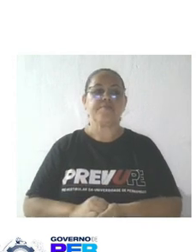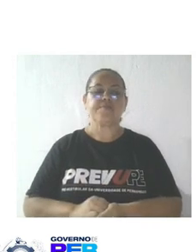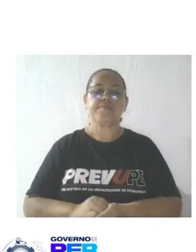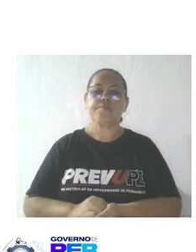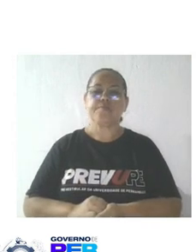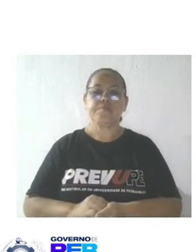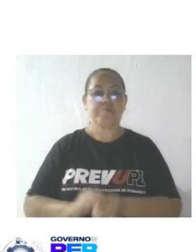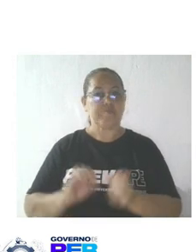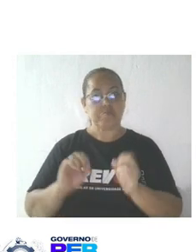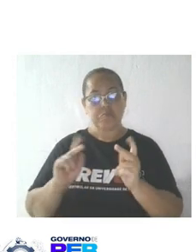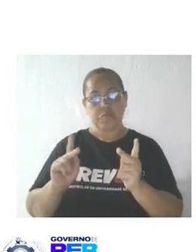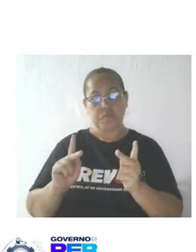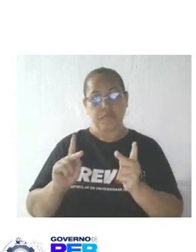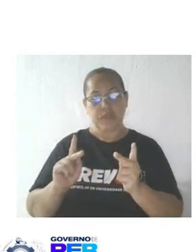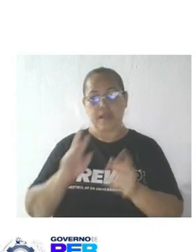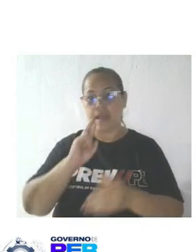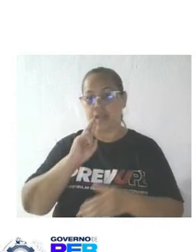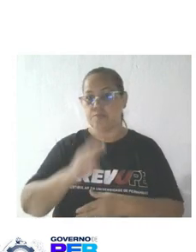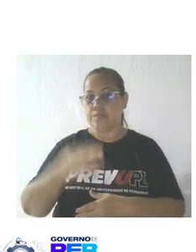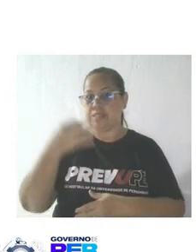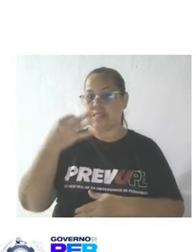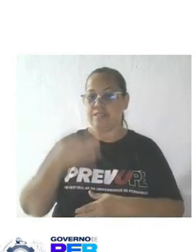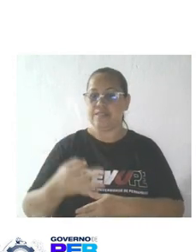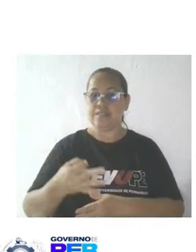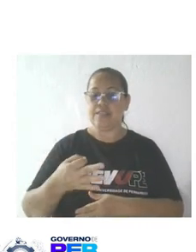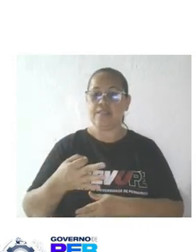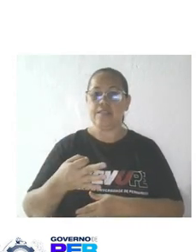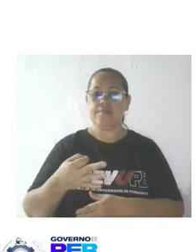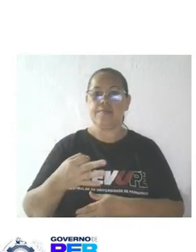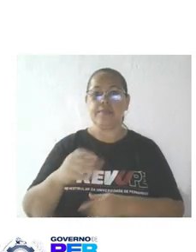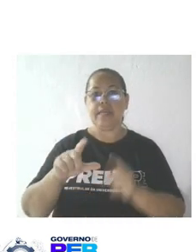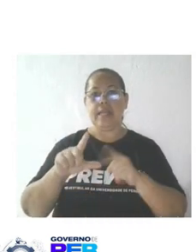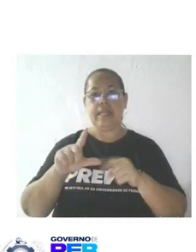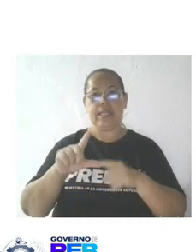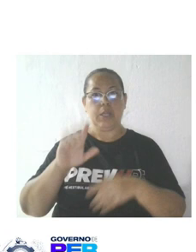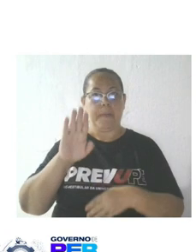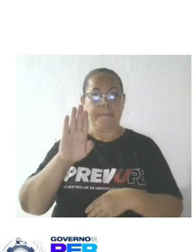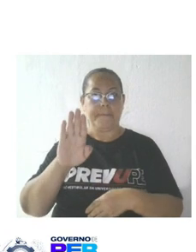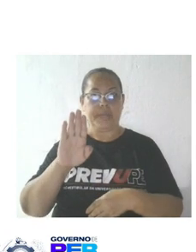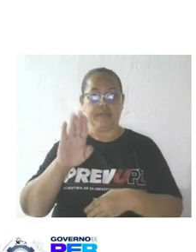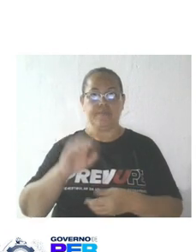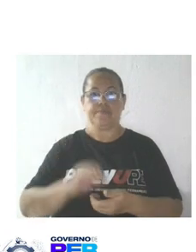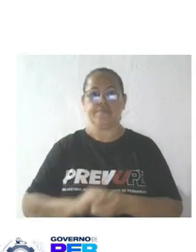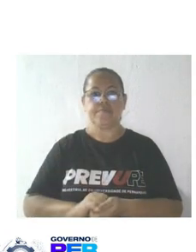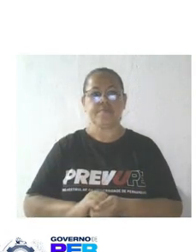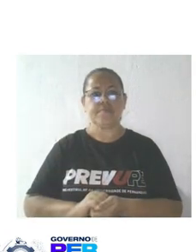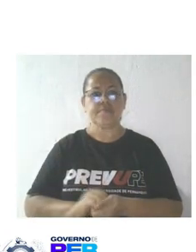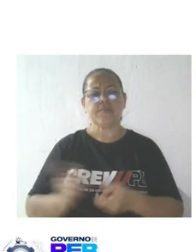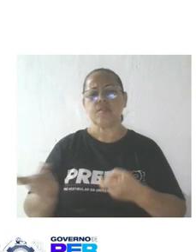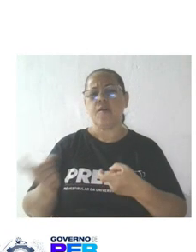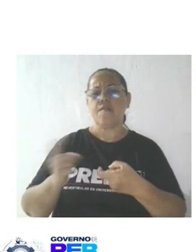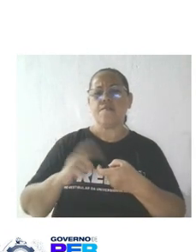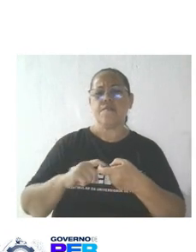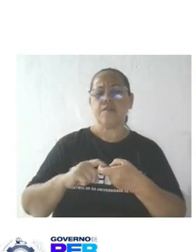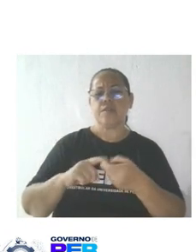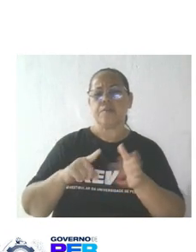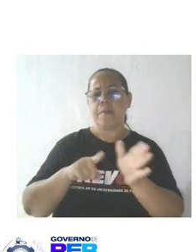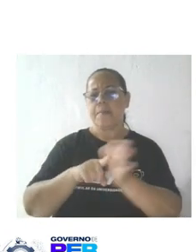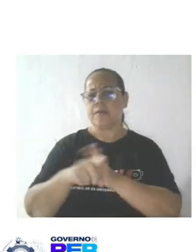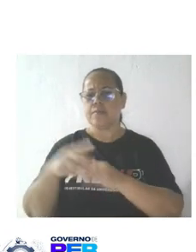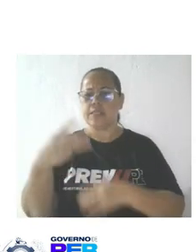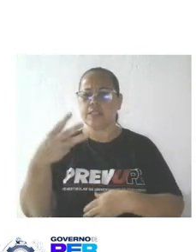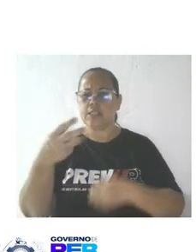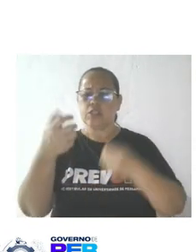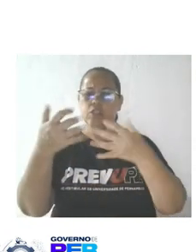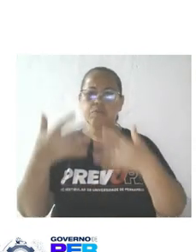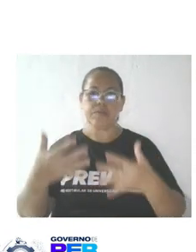Tranquilo, pessoal? Então, o gabarito aí da nossa questão 2 seria a letra B, tá? Voltando aqui, pessoal, para a questão 3, diz assim,